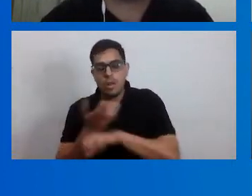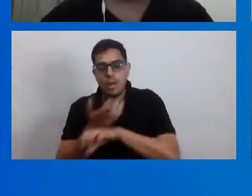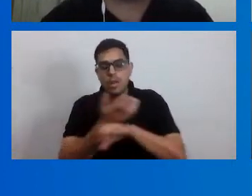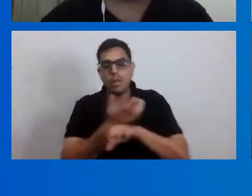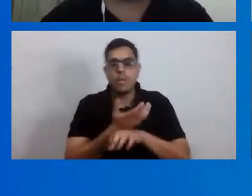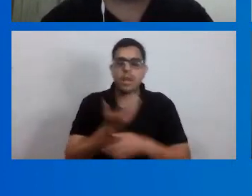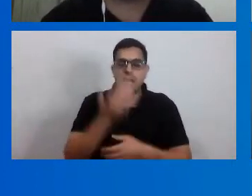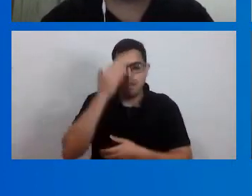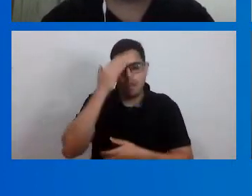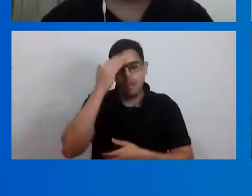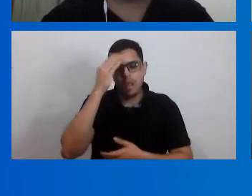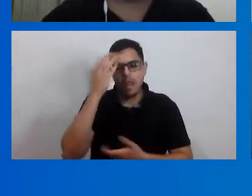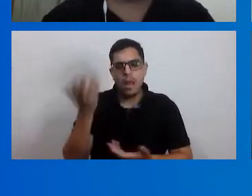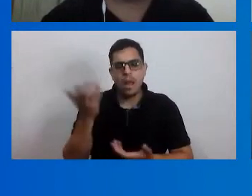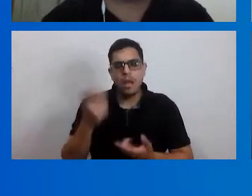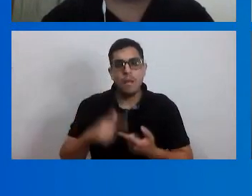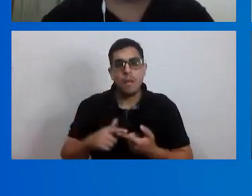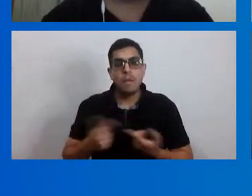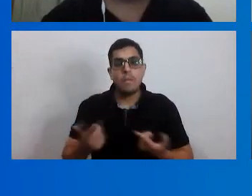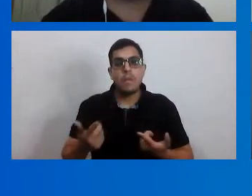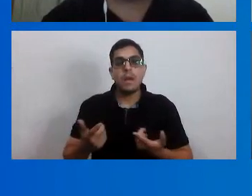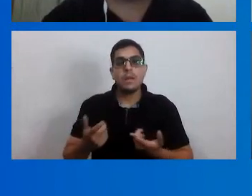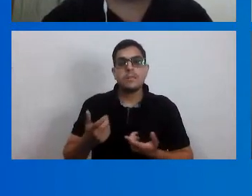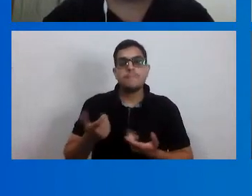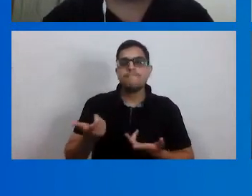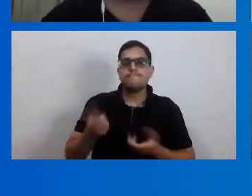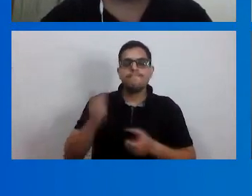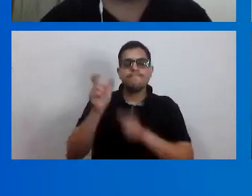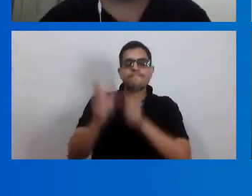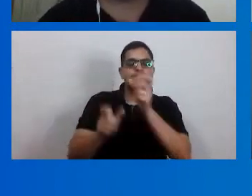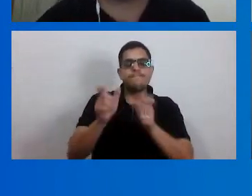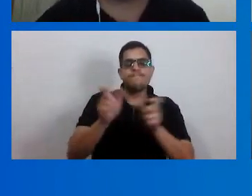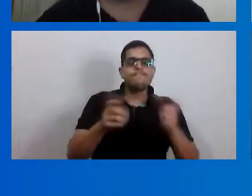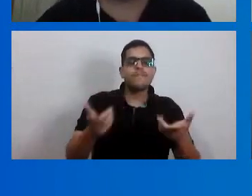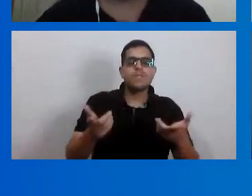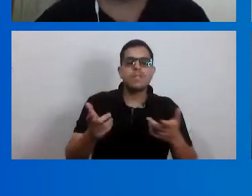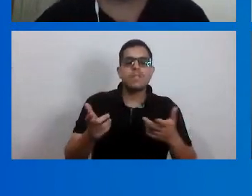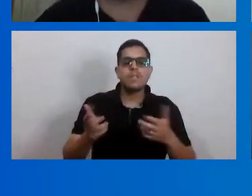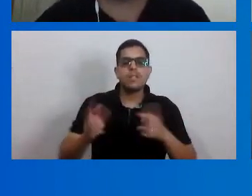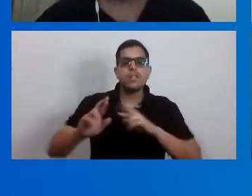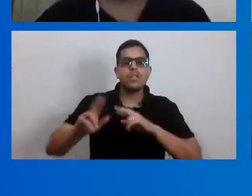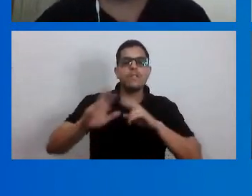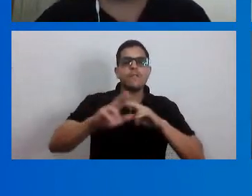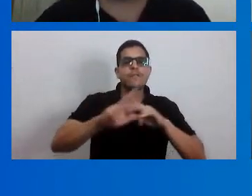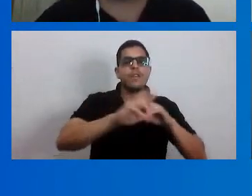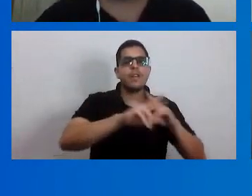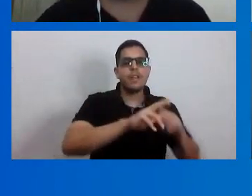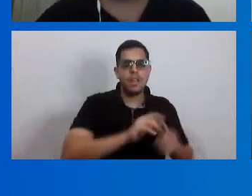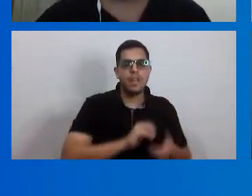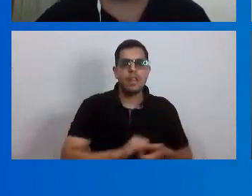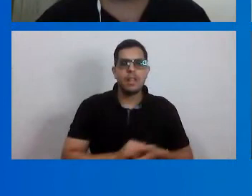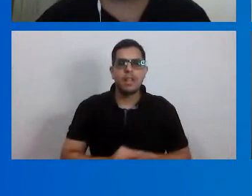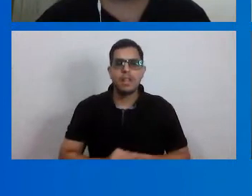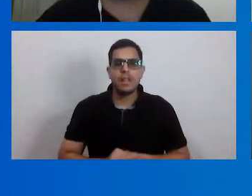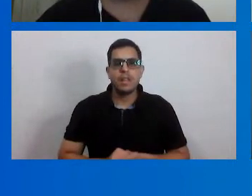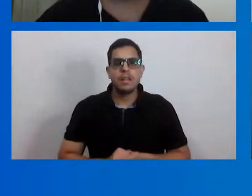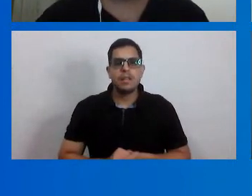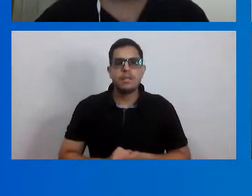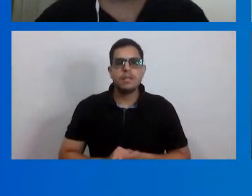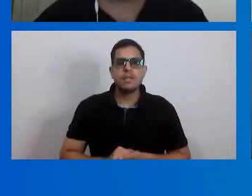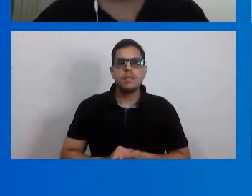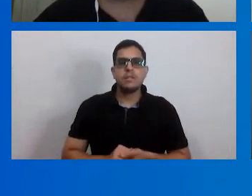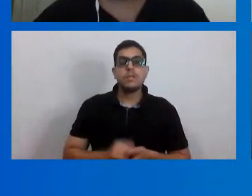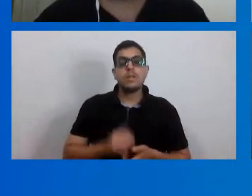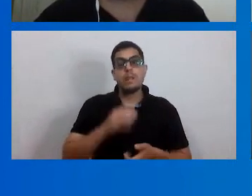agora isso é muito de uma pessoa né Eu acho que a questão do EAD a questão do EAD para as crianças